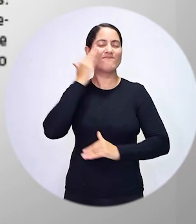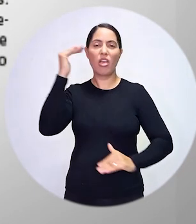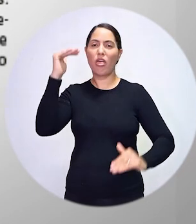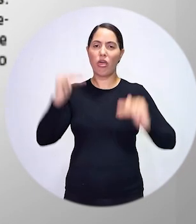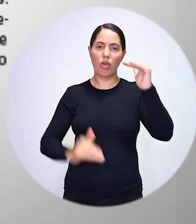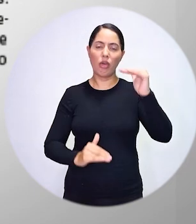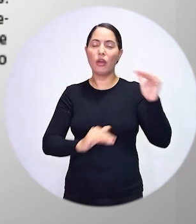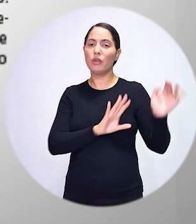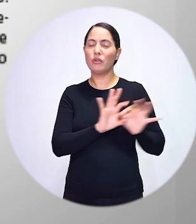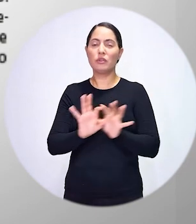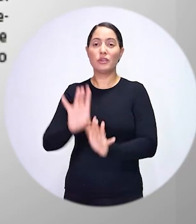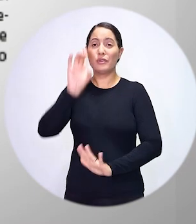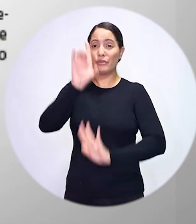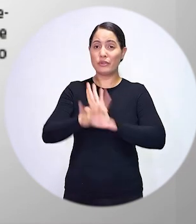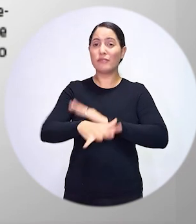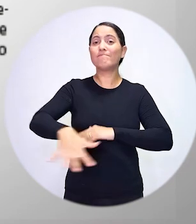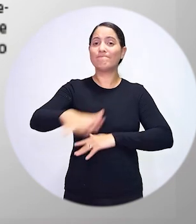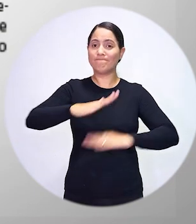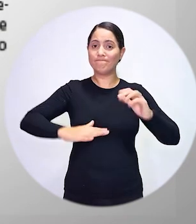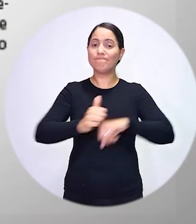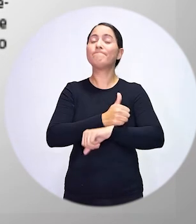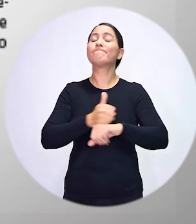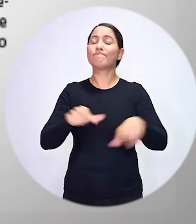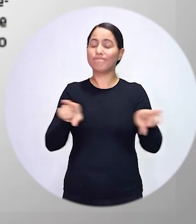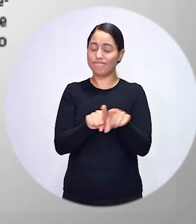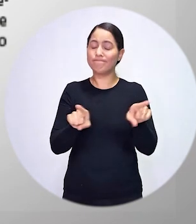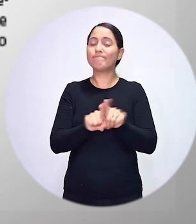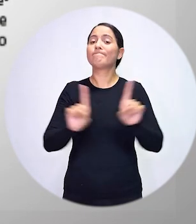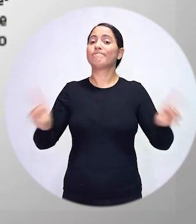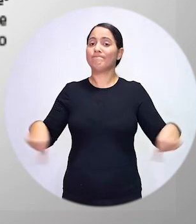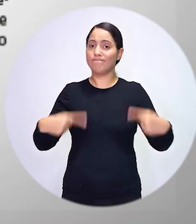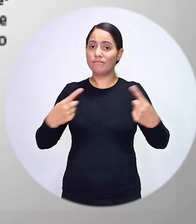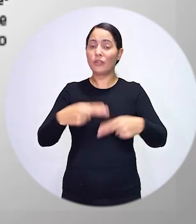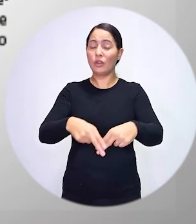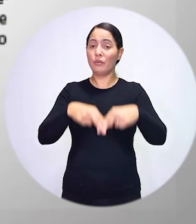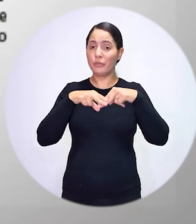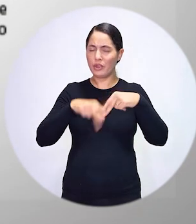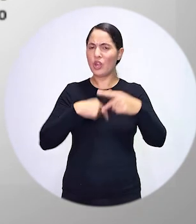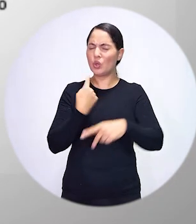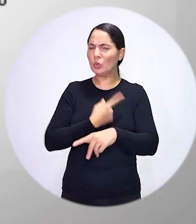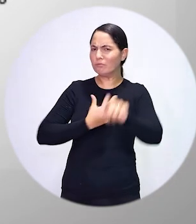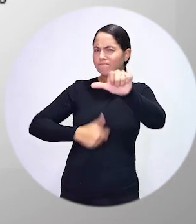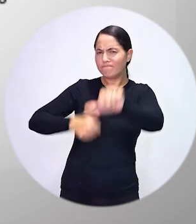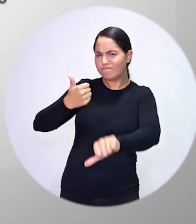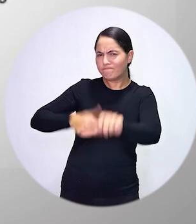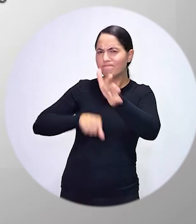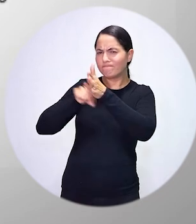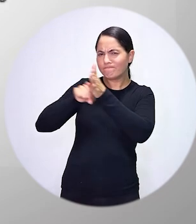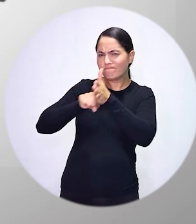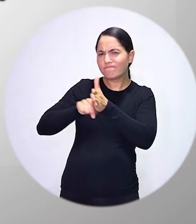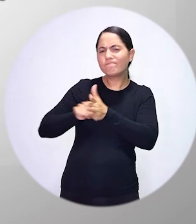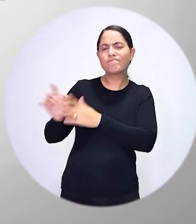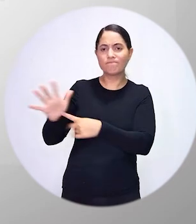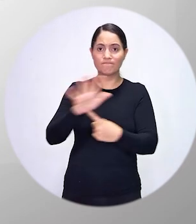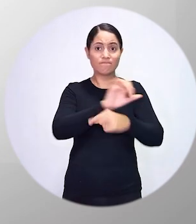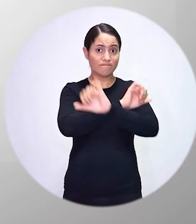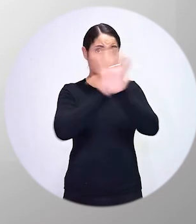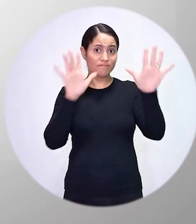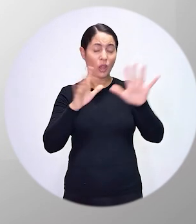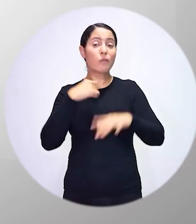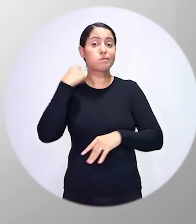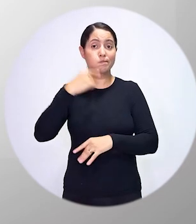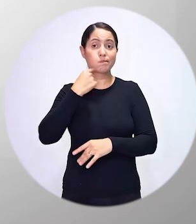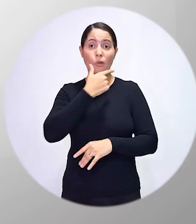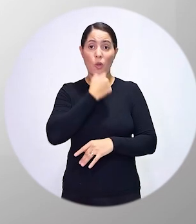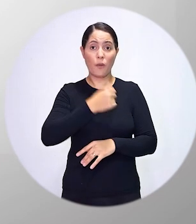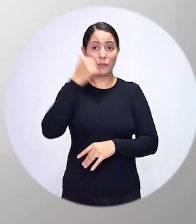de desigualdade se impõe também para o direito como campo profissional no país. Nesse sentido, importa observar que entre os